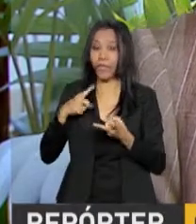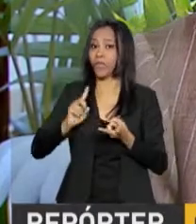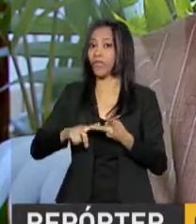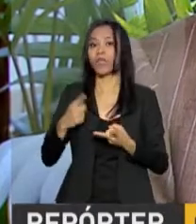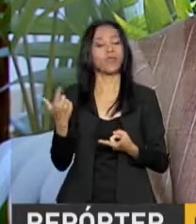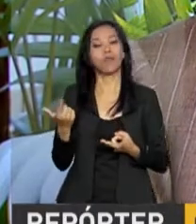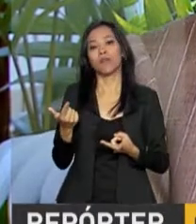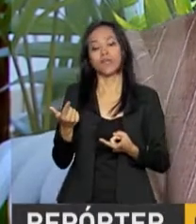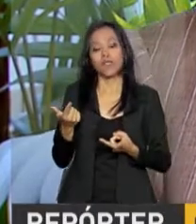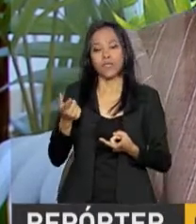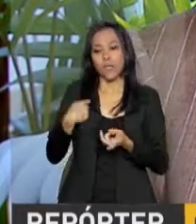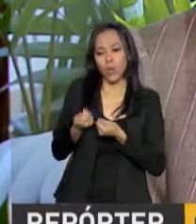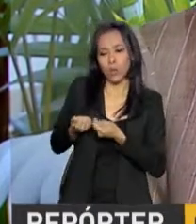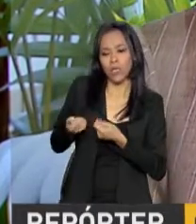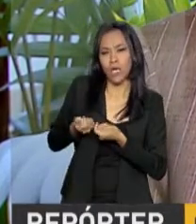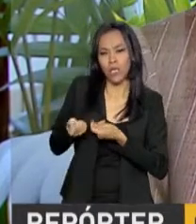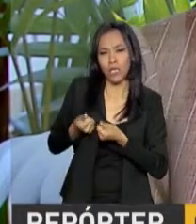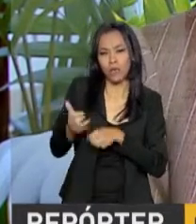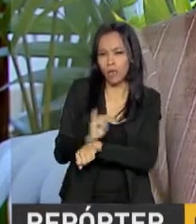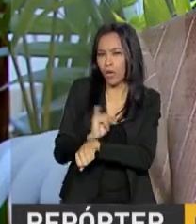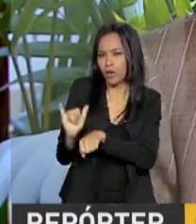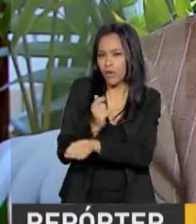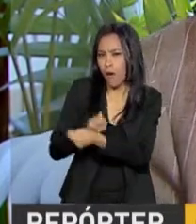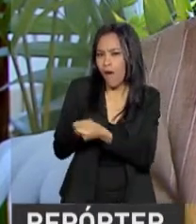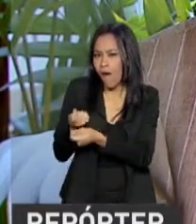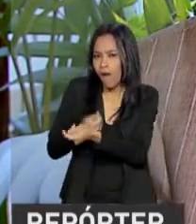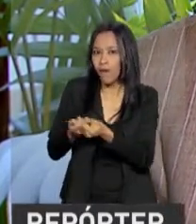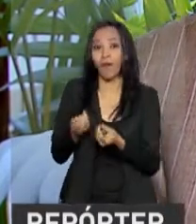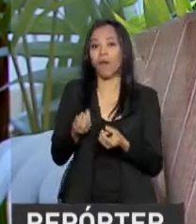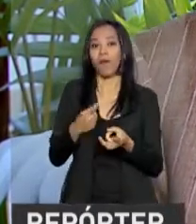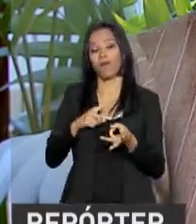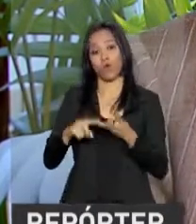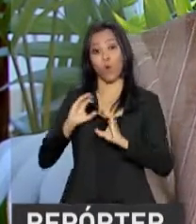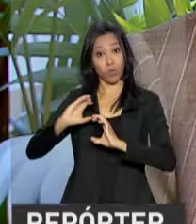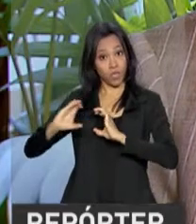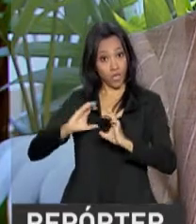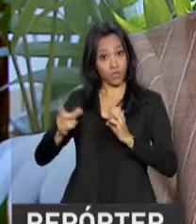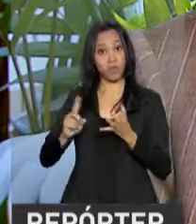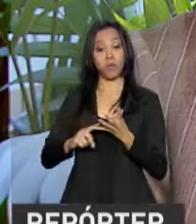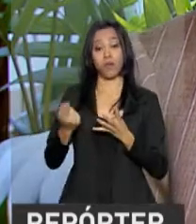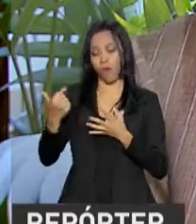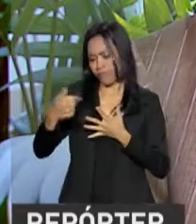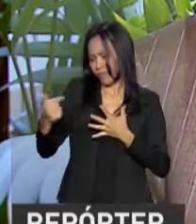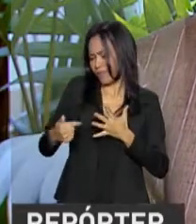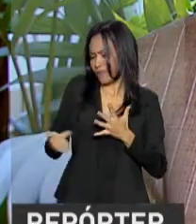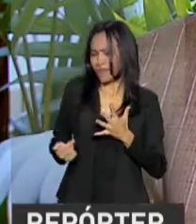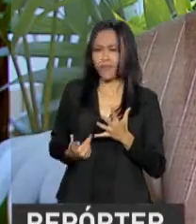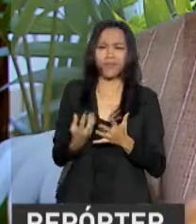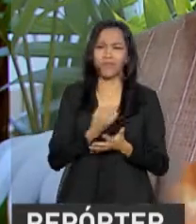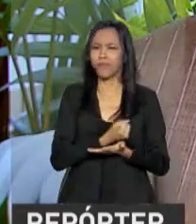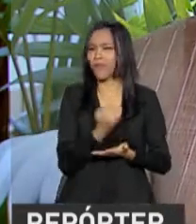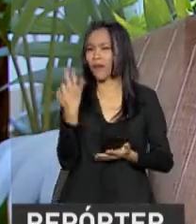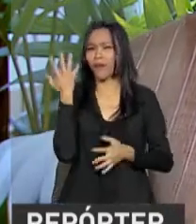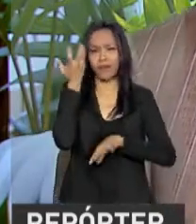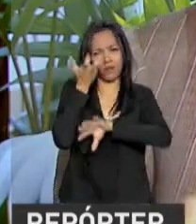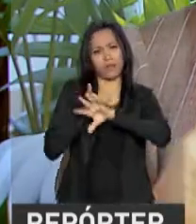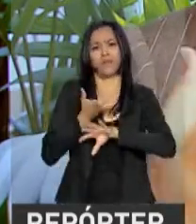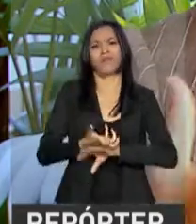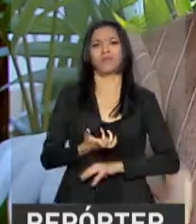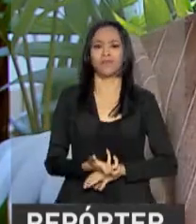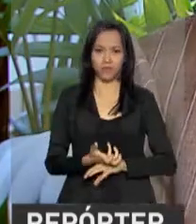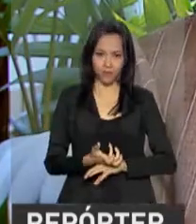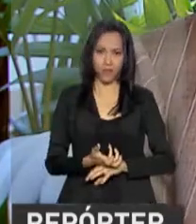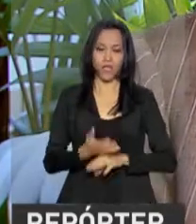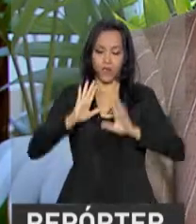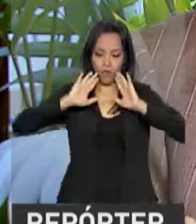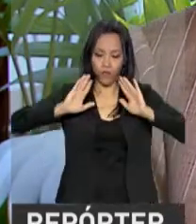temos técnicas de negociação, comunicação externa e diplomacia pública. São várias matérias voltadas